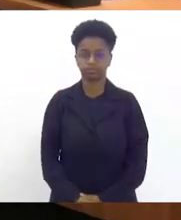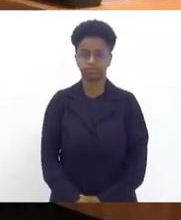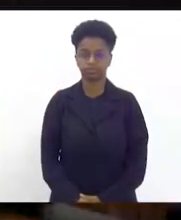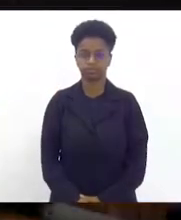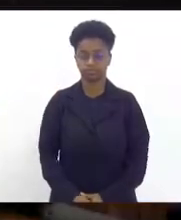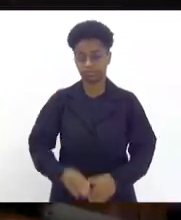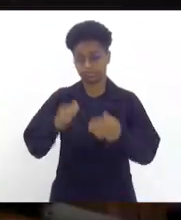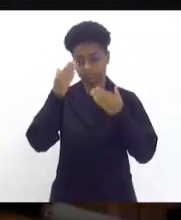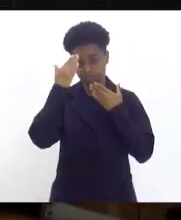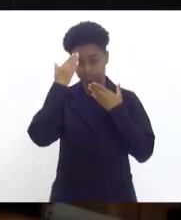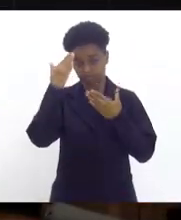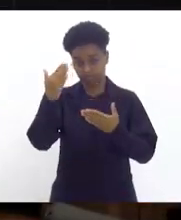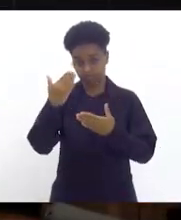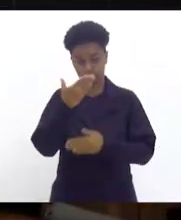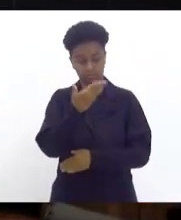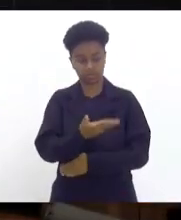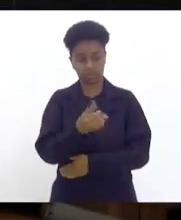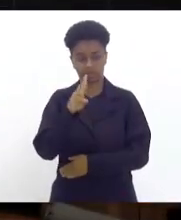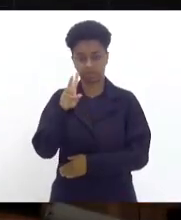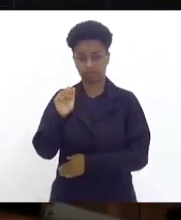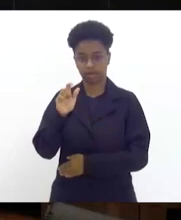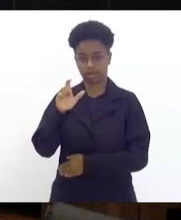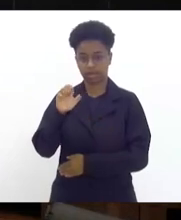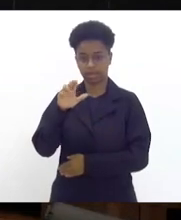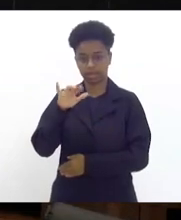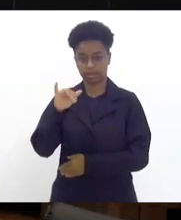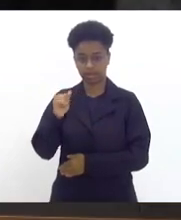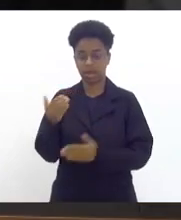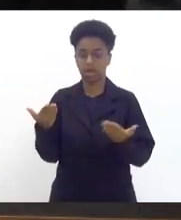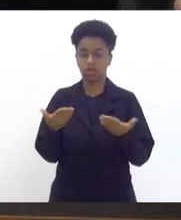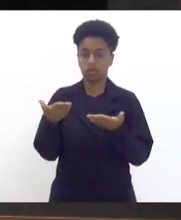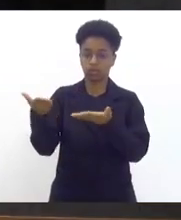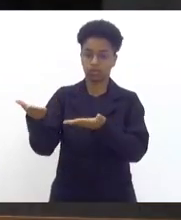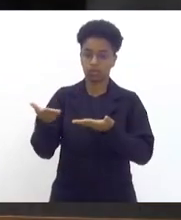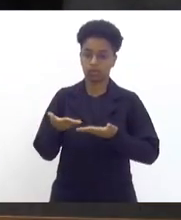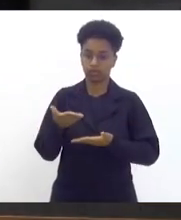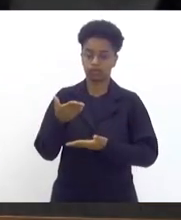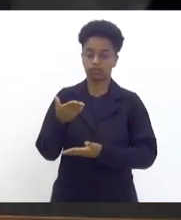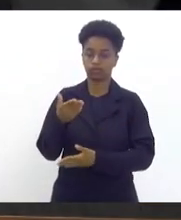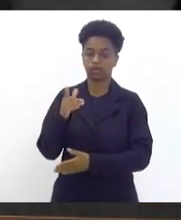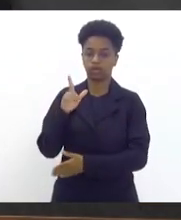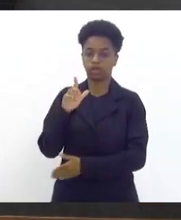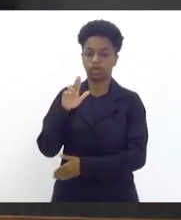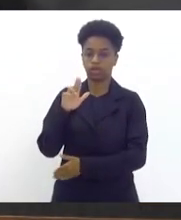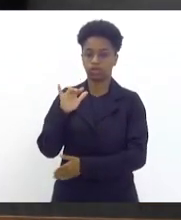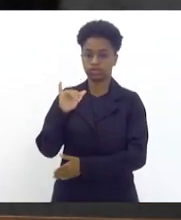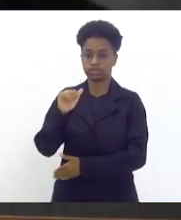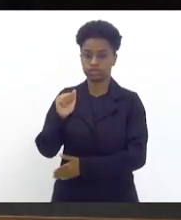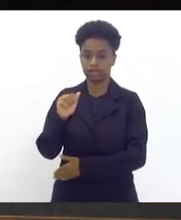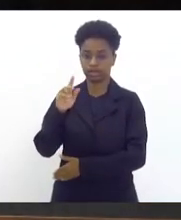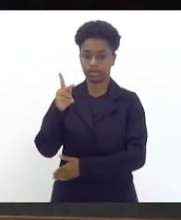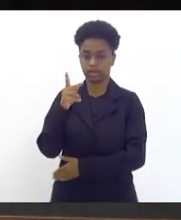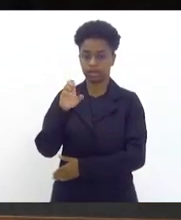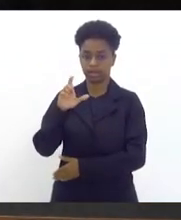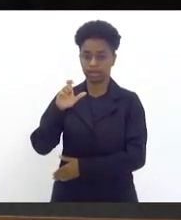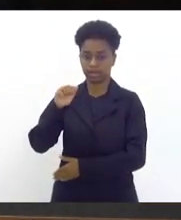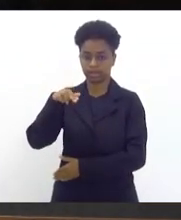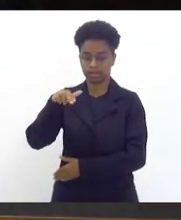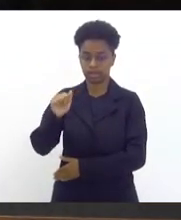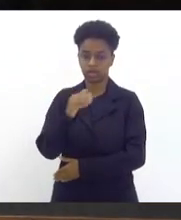Muito obrigado senhora Valéria passa a palavra então para a doutora Lúcia Helena coordenadora de defesa